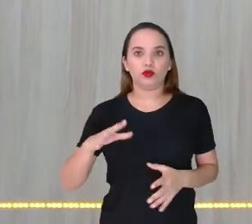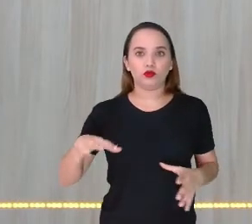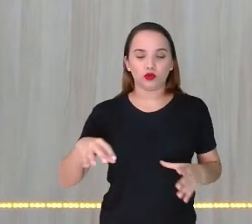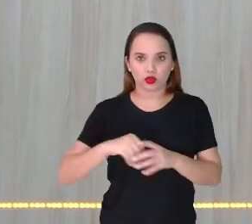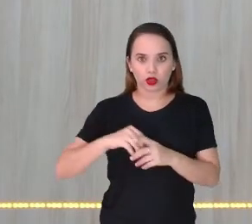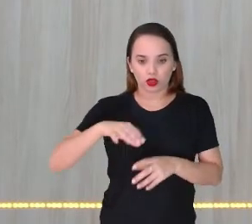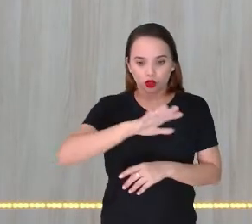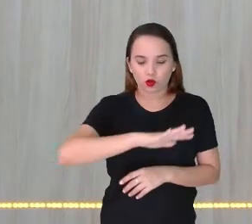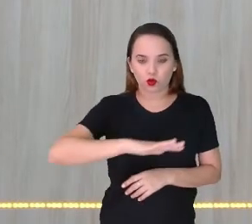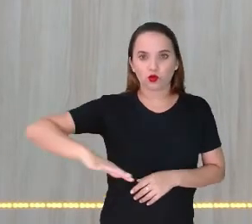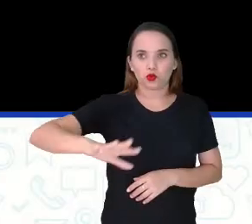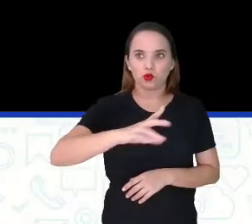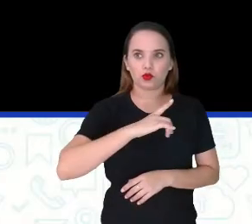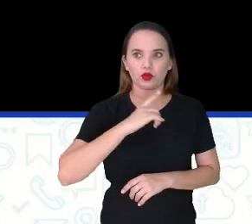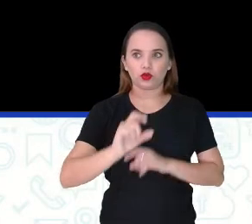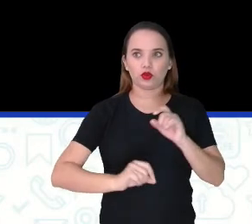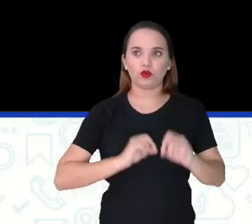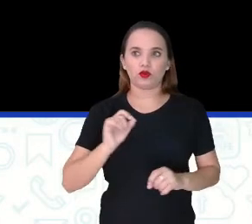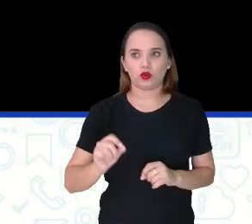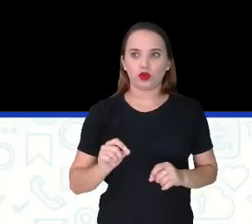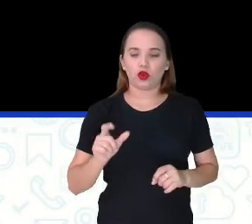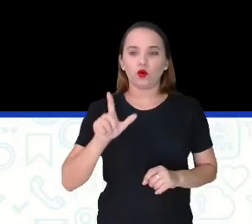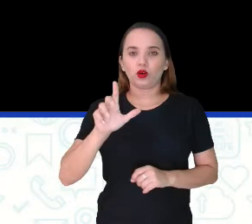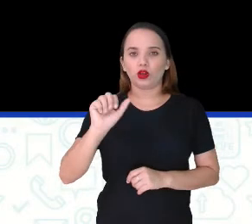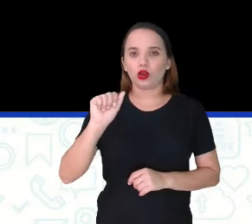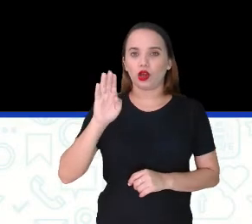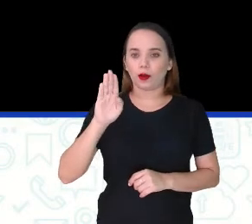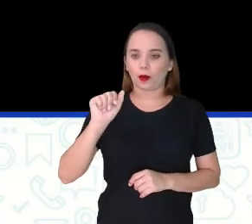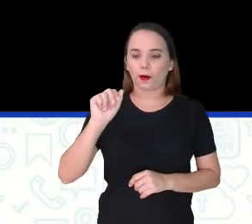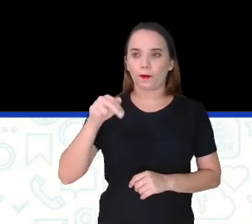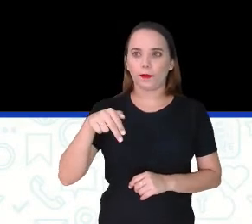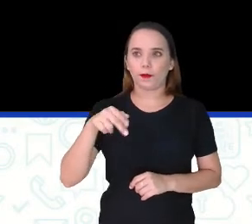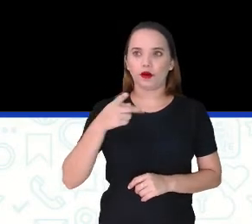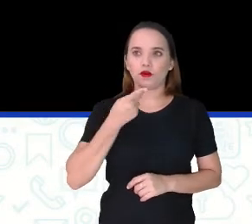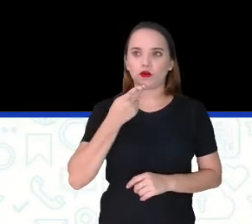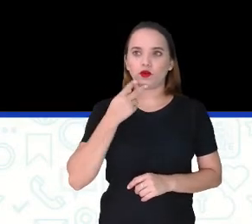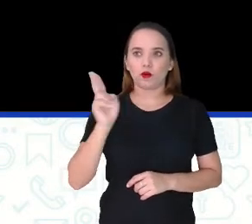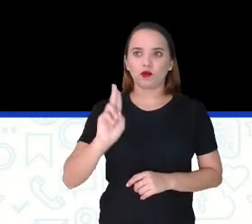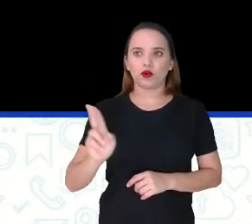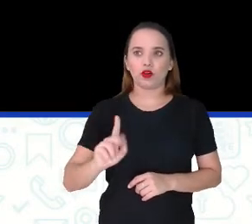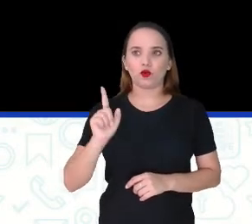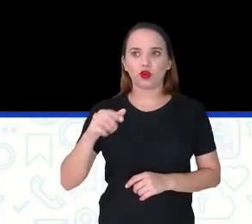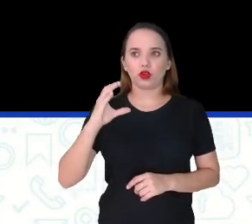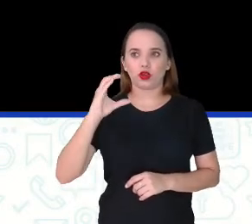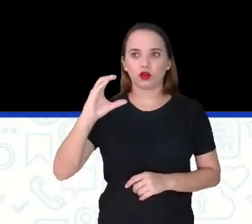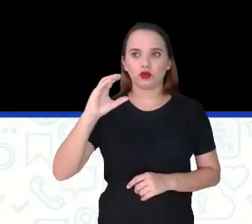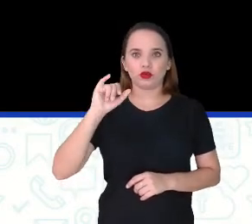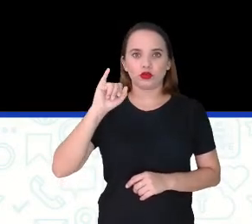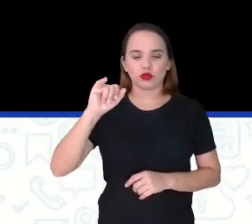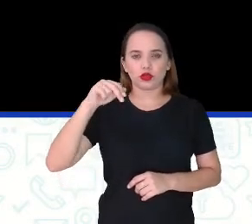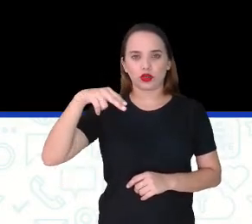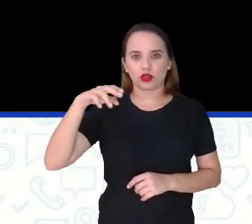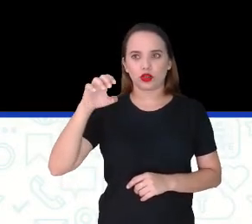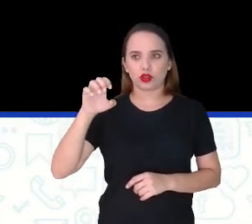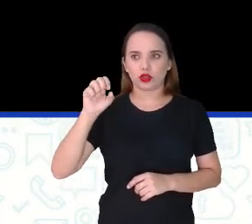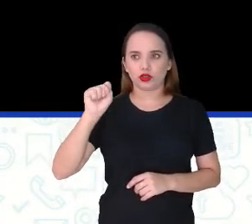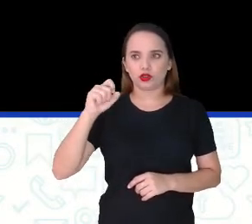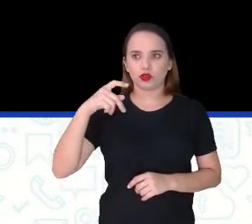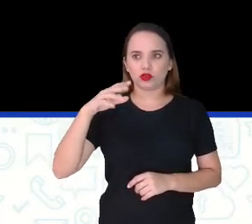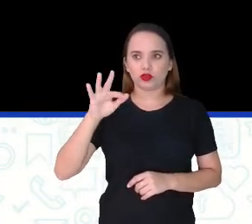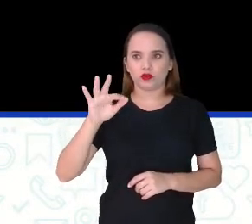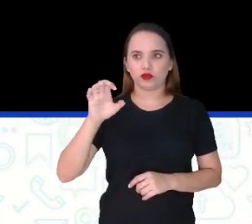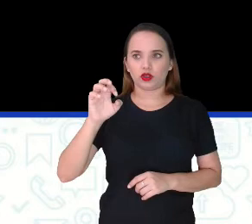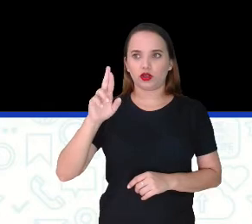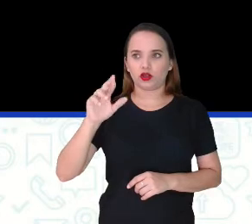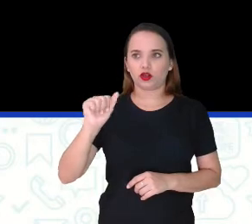espaço aí, ó, existe o que Laban chamou de cinesfera ou quinesfera, que é o espaço individual do corpo